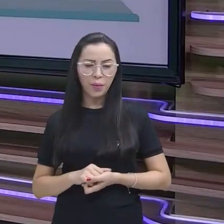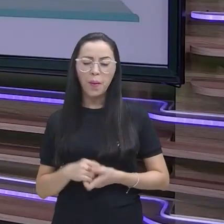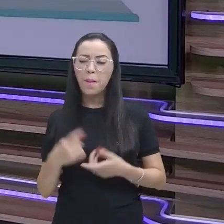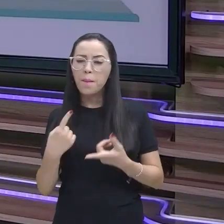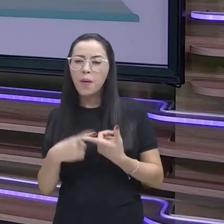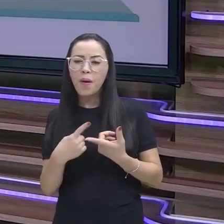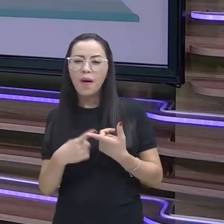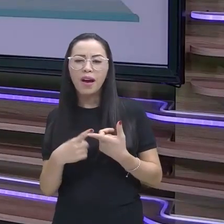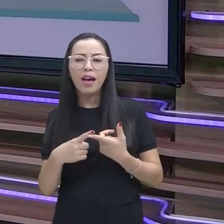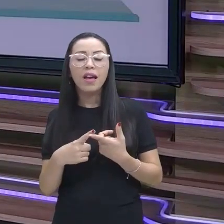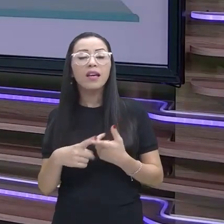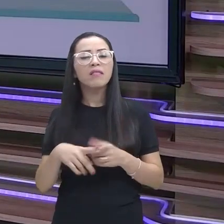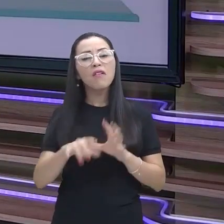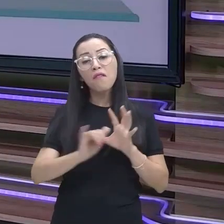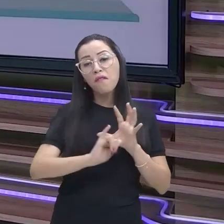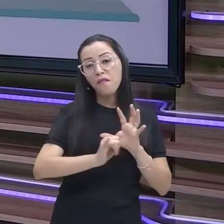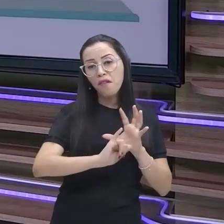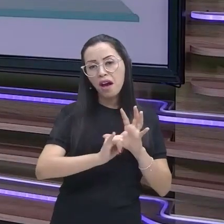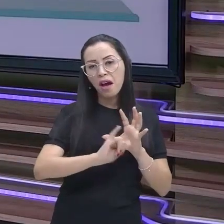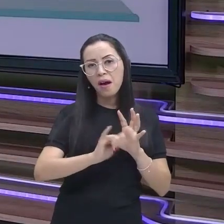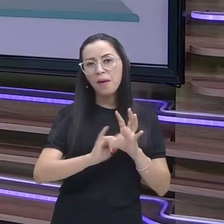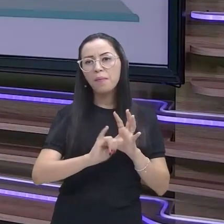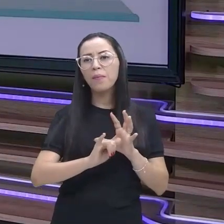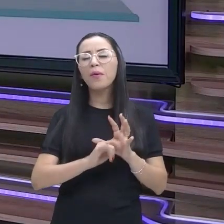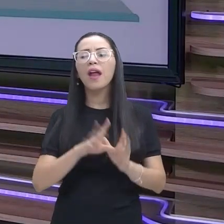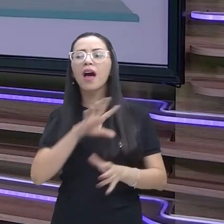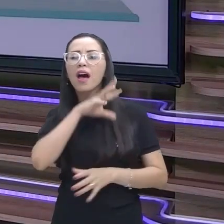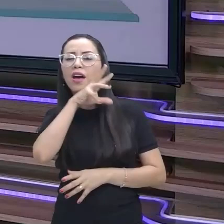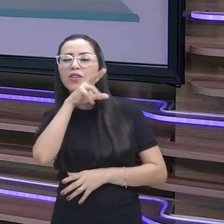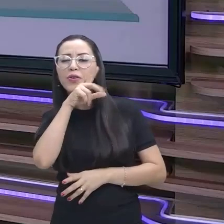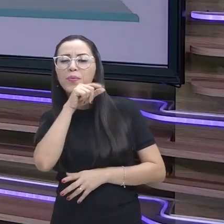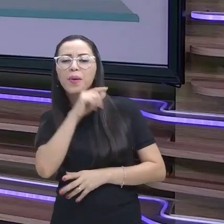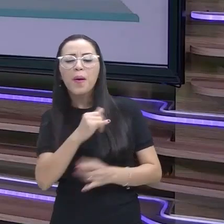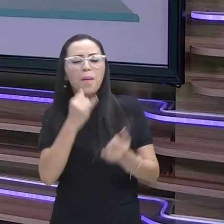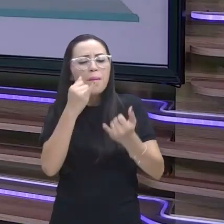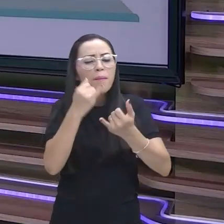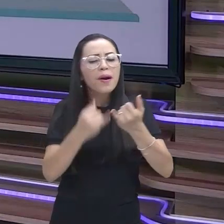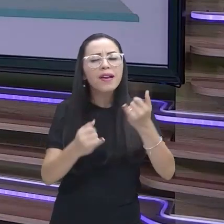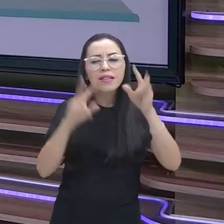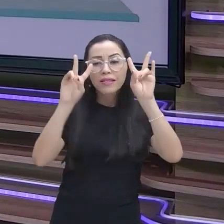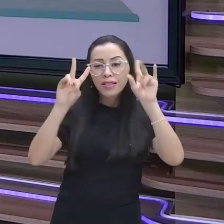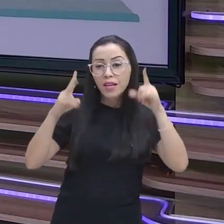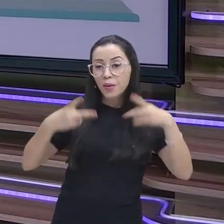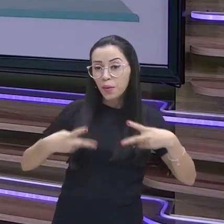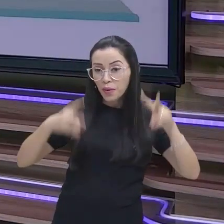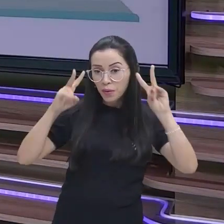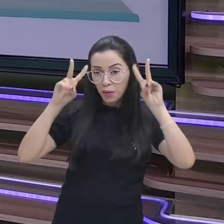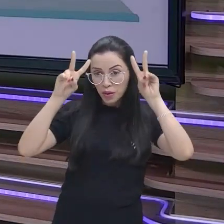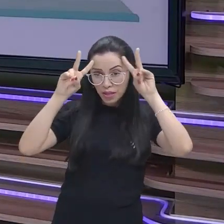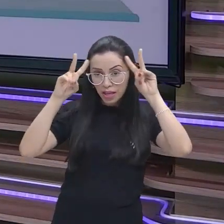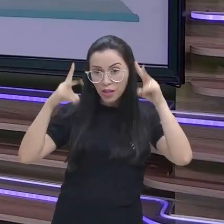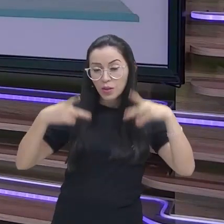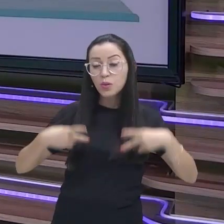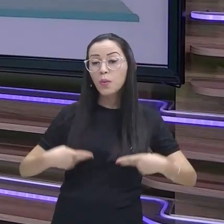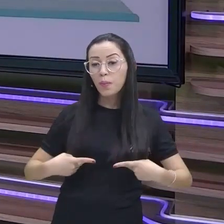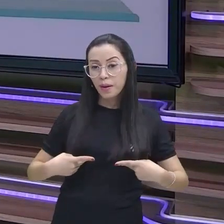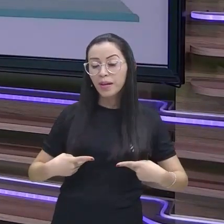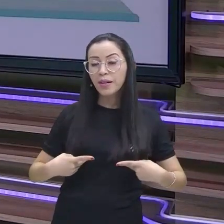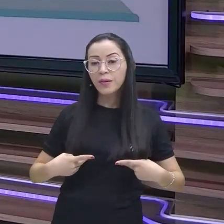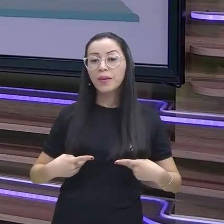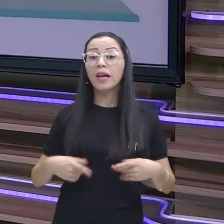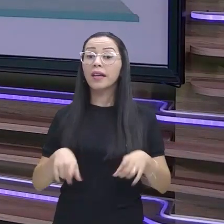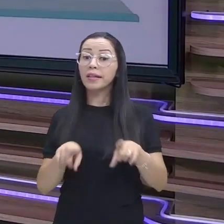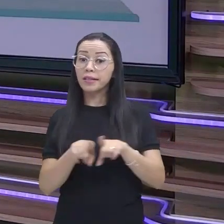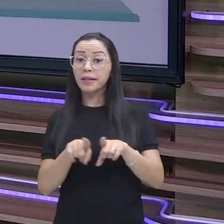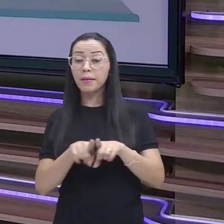relacionando como se fossem seres humanos ou com seres humanos. E uma coisa bem interessante que a gente